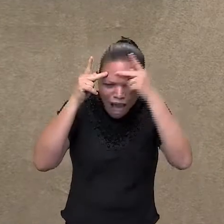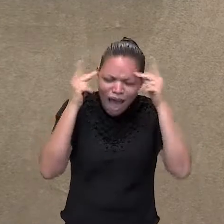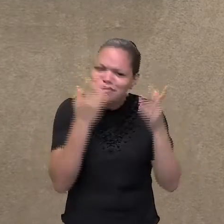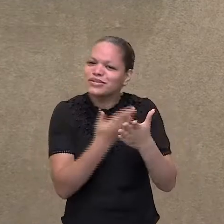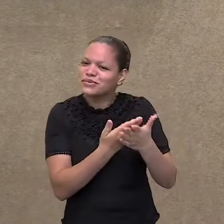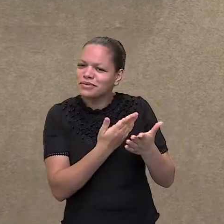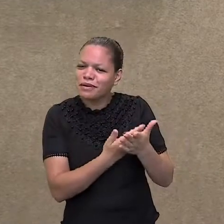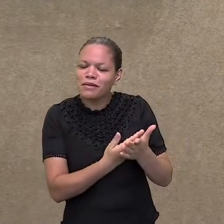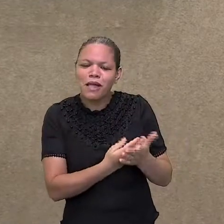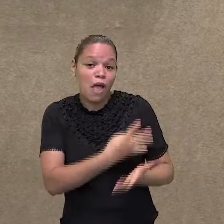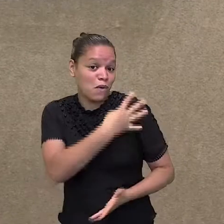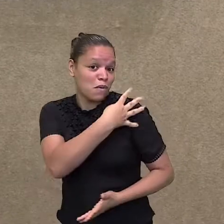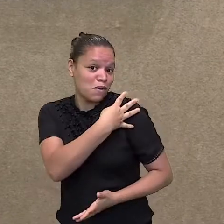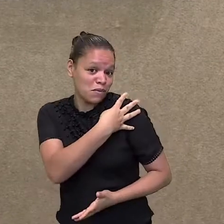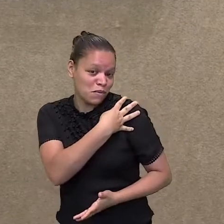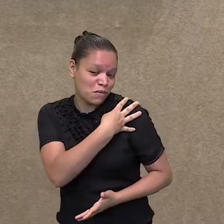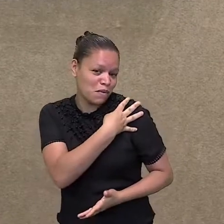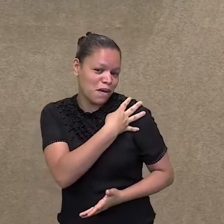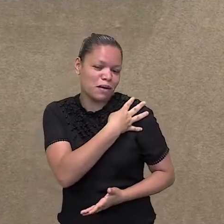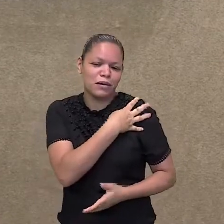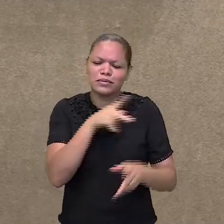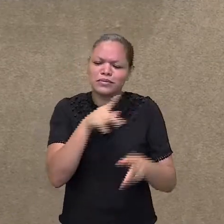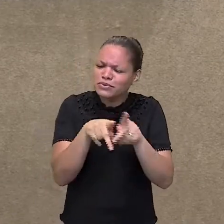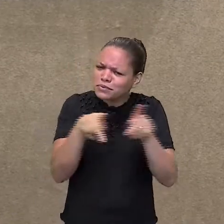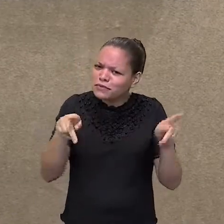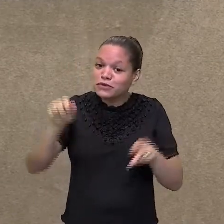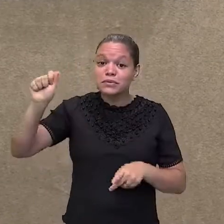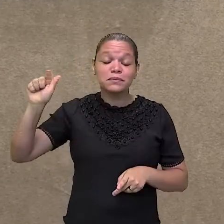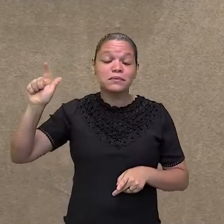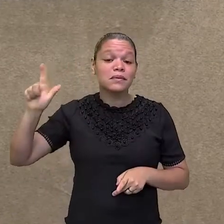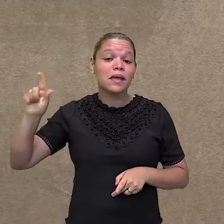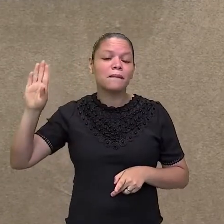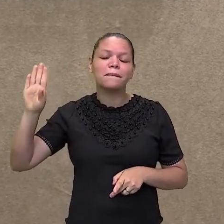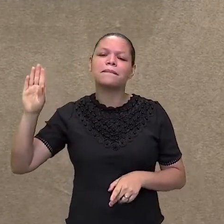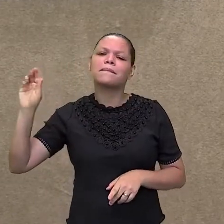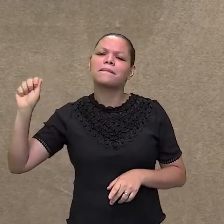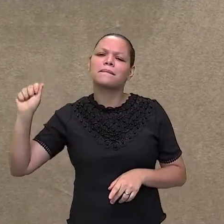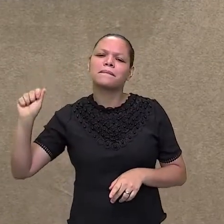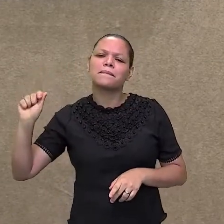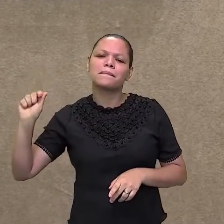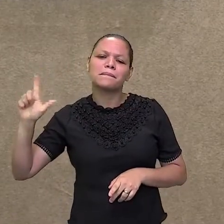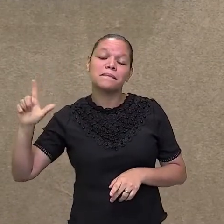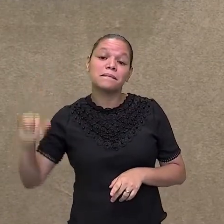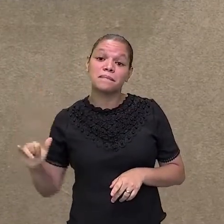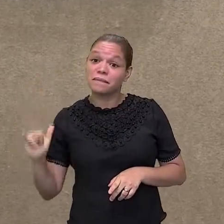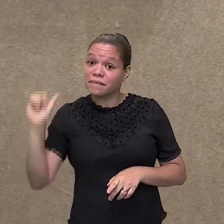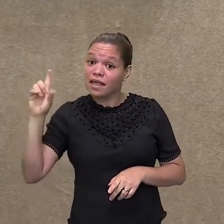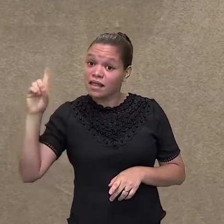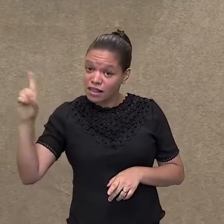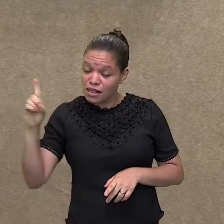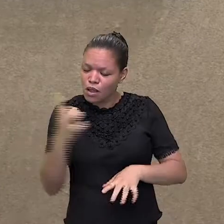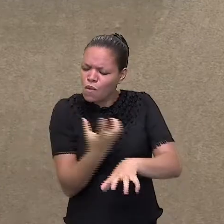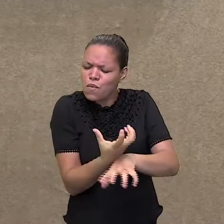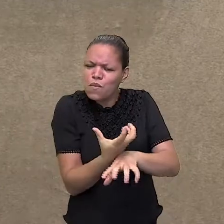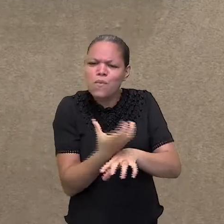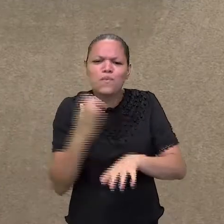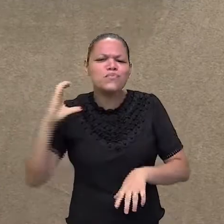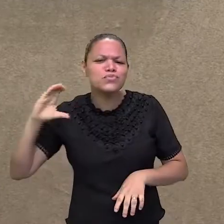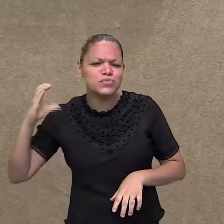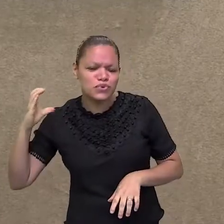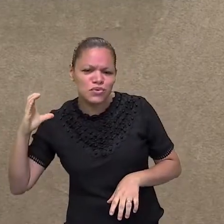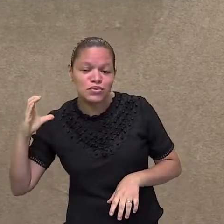estudantes do quarto ano, eu sou a professora Albalide do componente curricular de